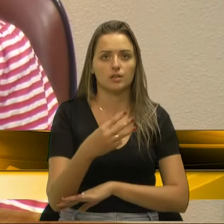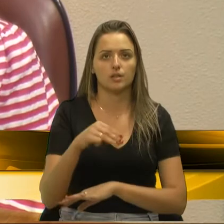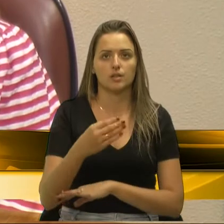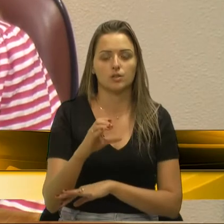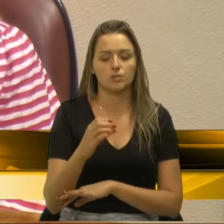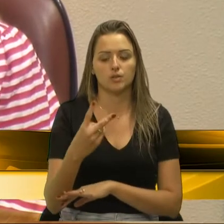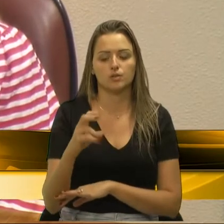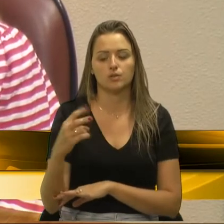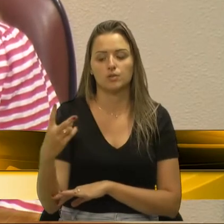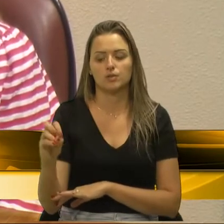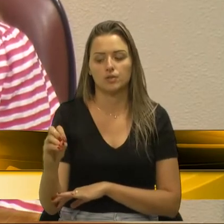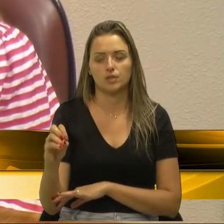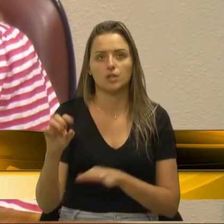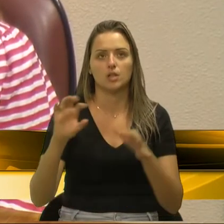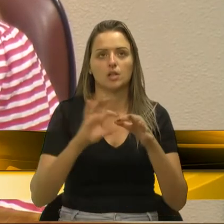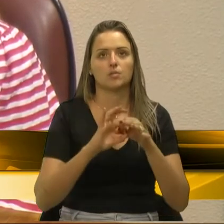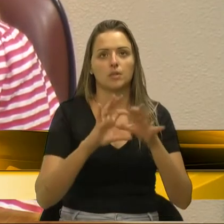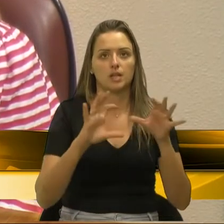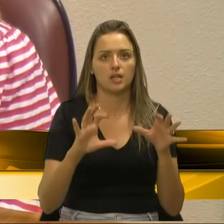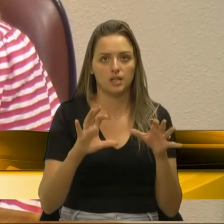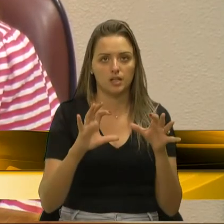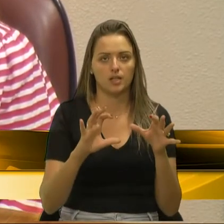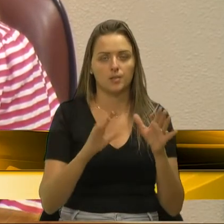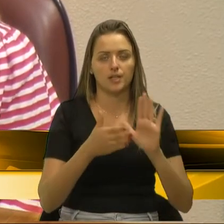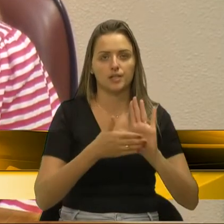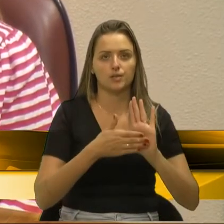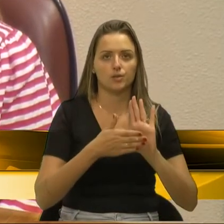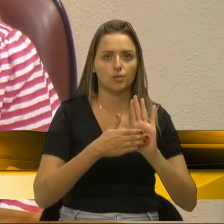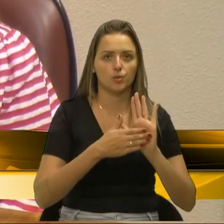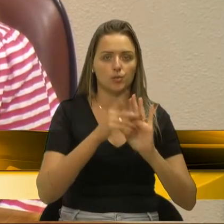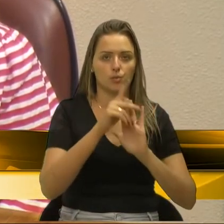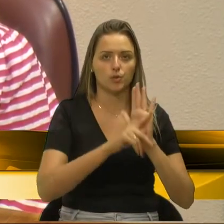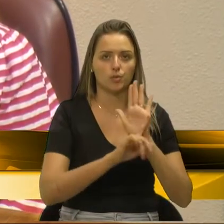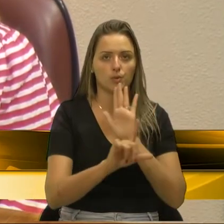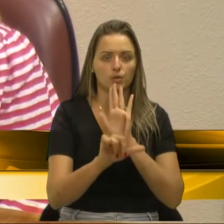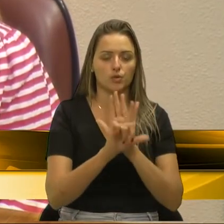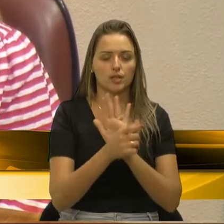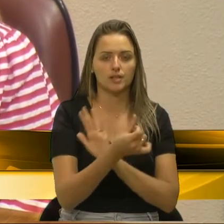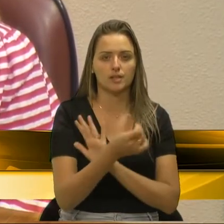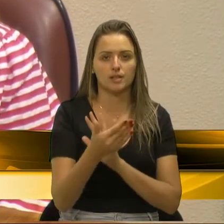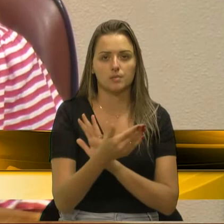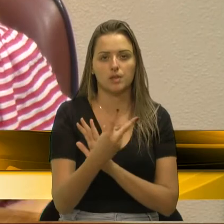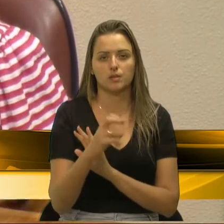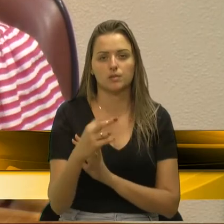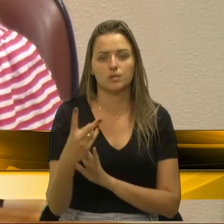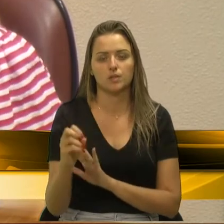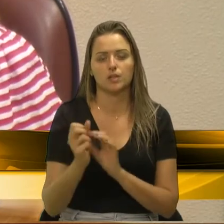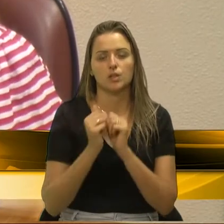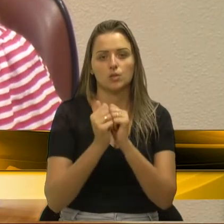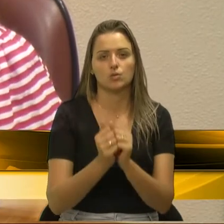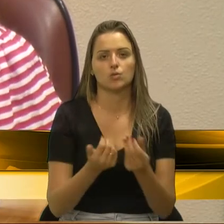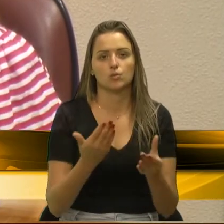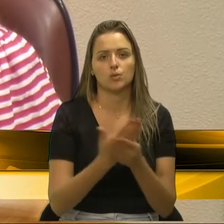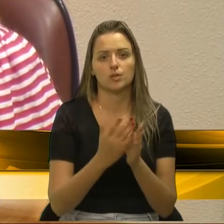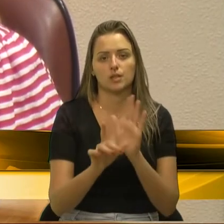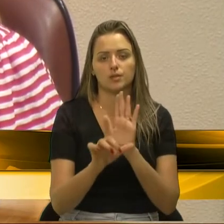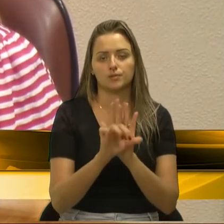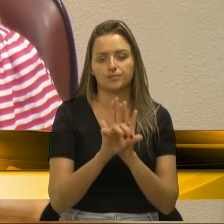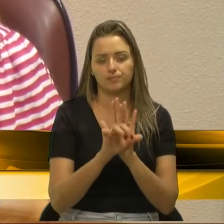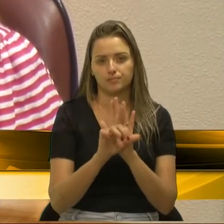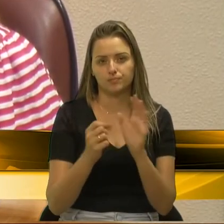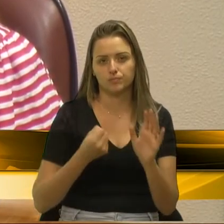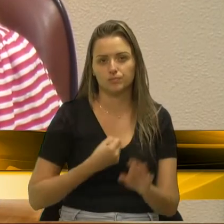março de 2020, para a deliberação da seguinte matéria. Projeto de Lei 6/2020, contido no processo legislativo